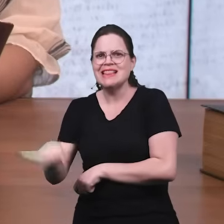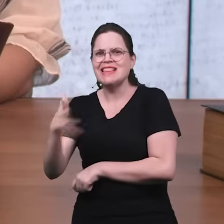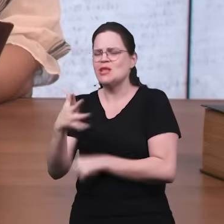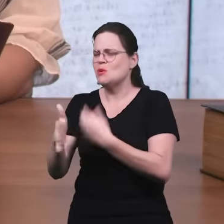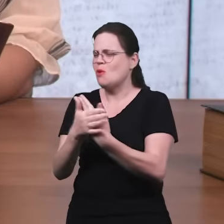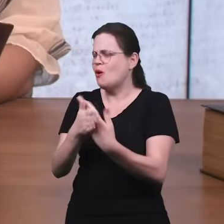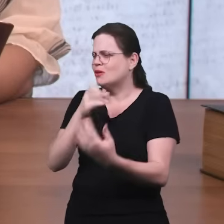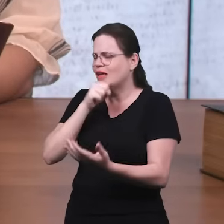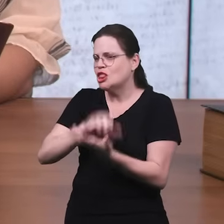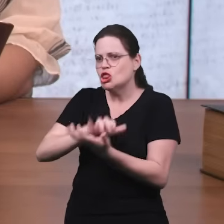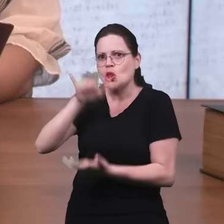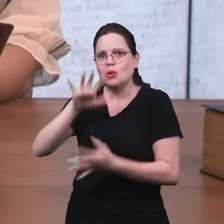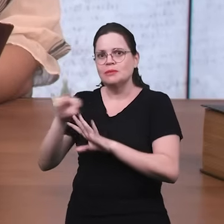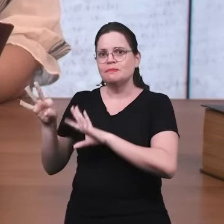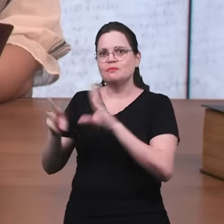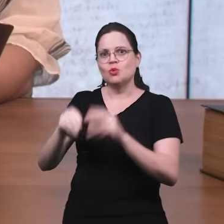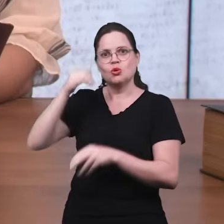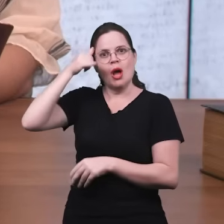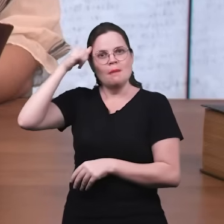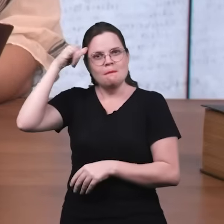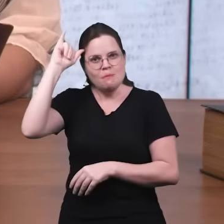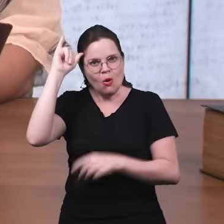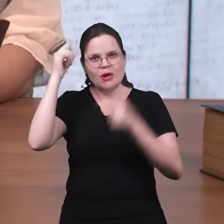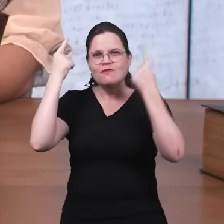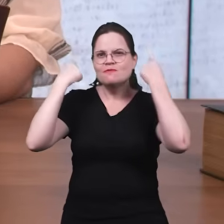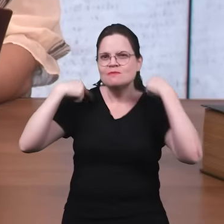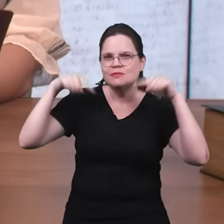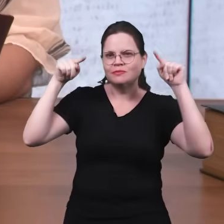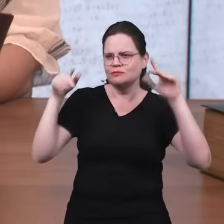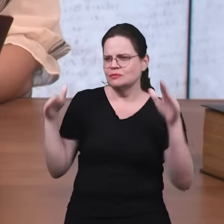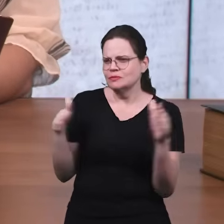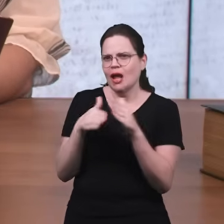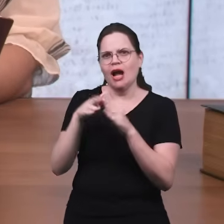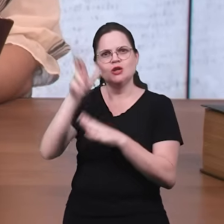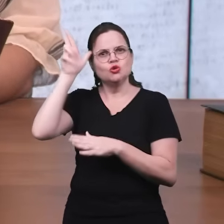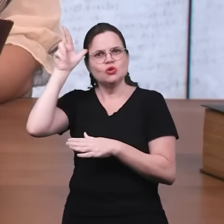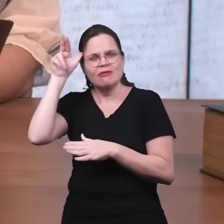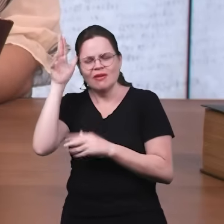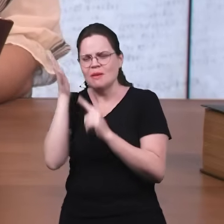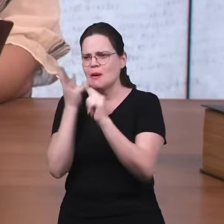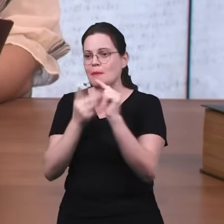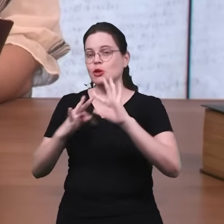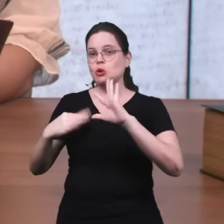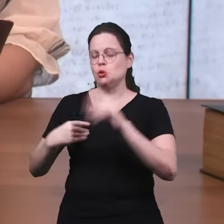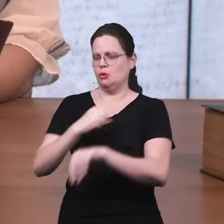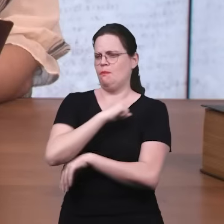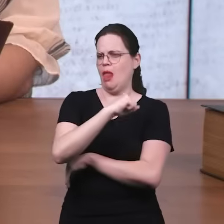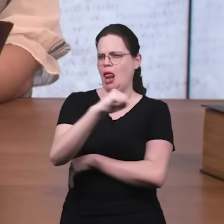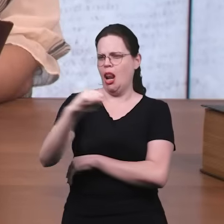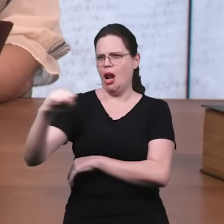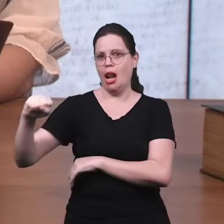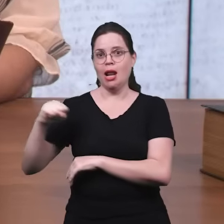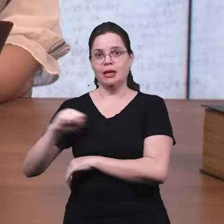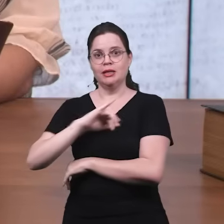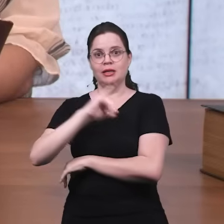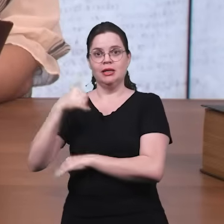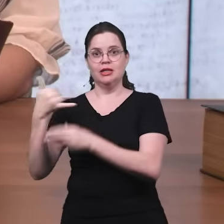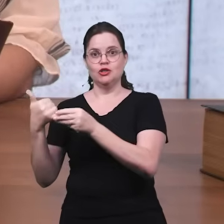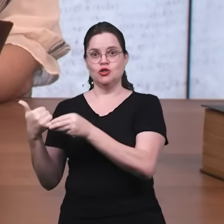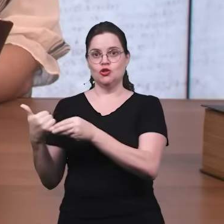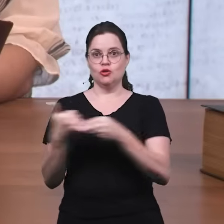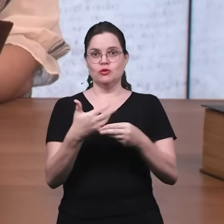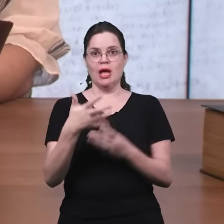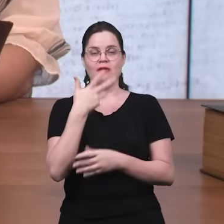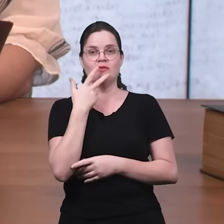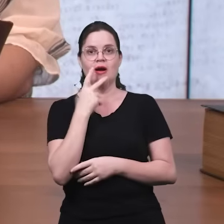o velho, e até ao boi e gado miúdo e ao jumento. Josué, porém, disse aos